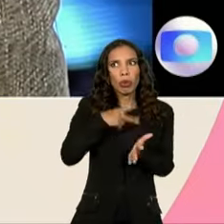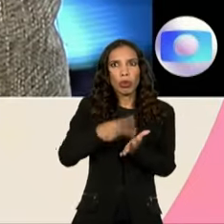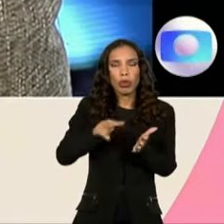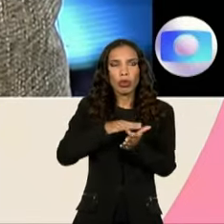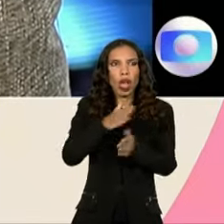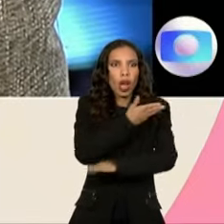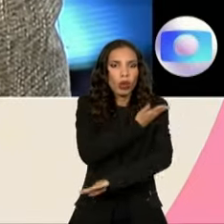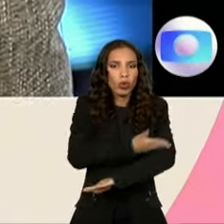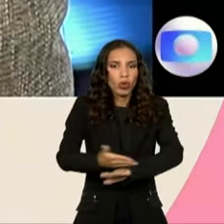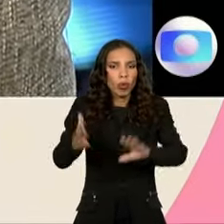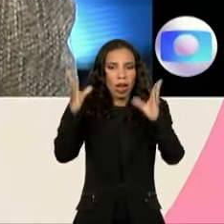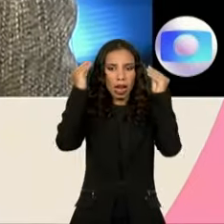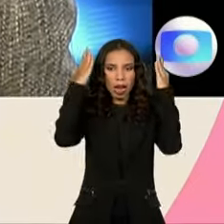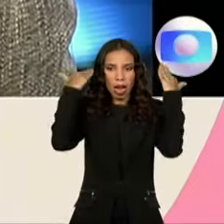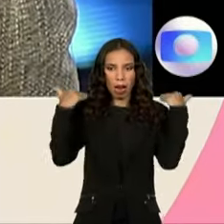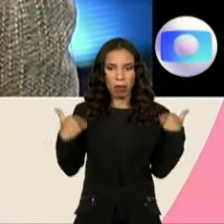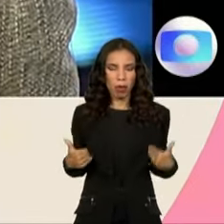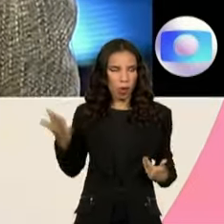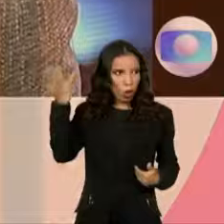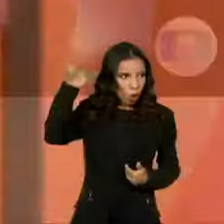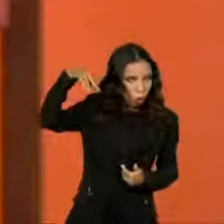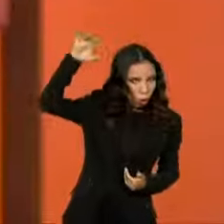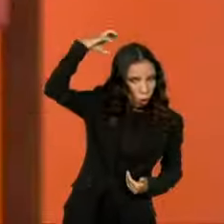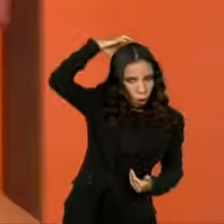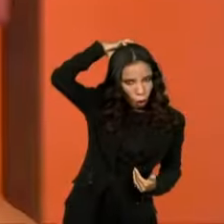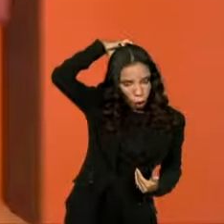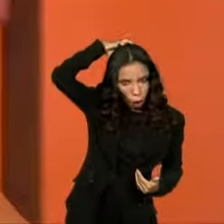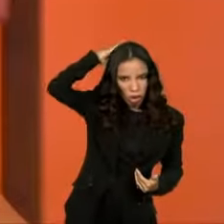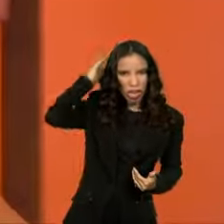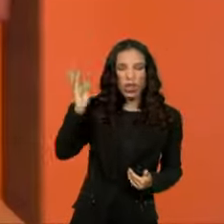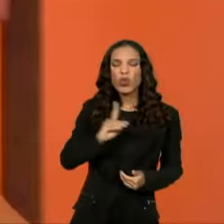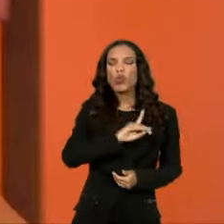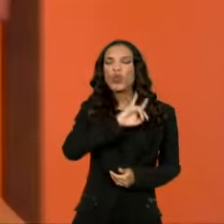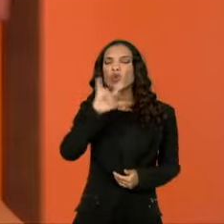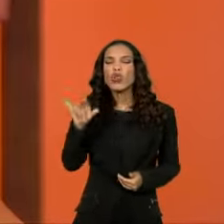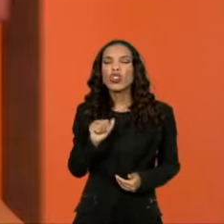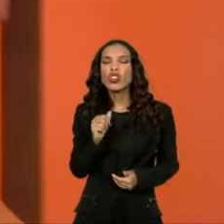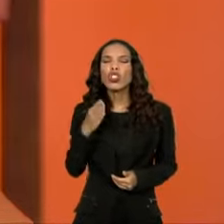grande. Coque. Aí eu falei, um dia eu cheguei lá, falei, eu quero